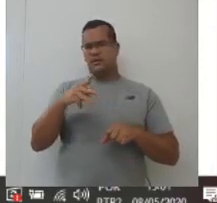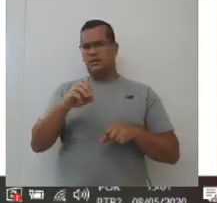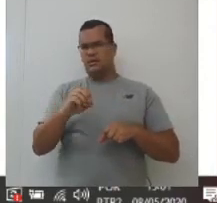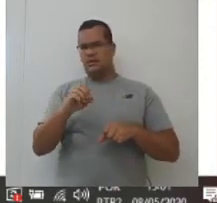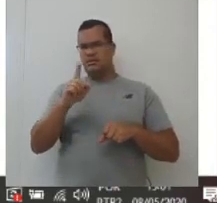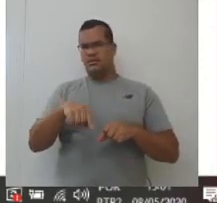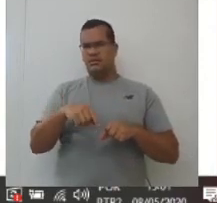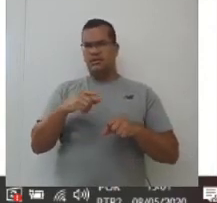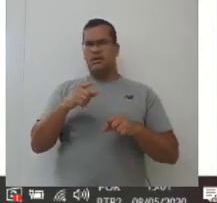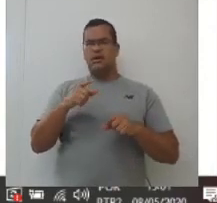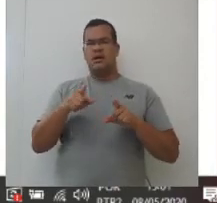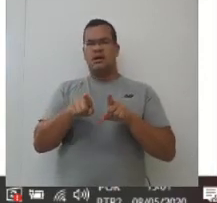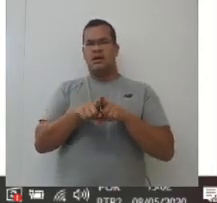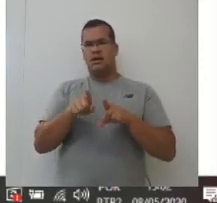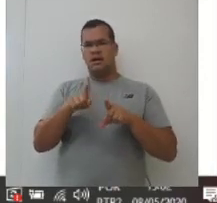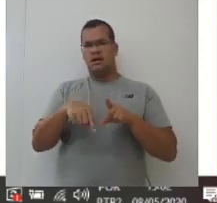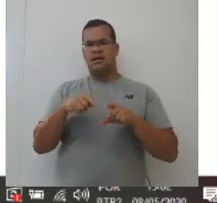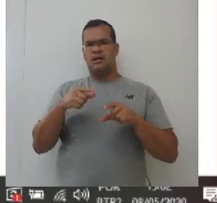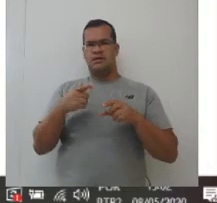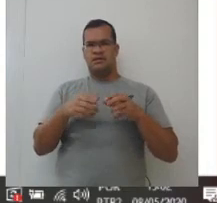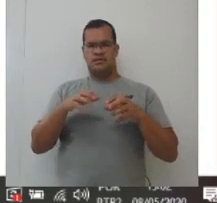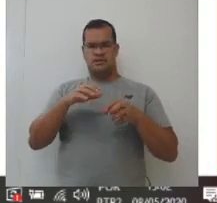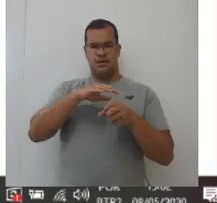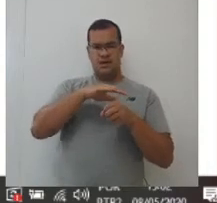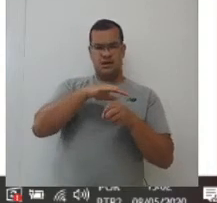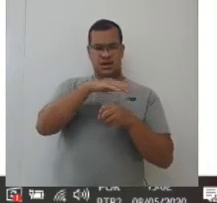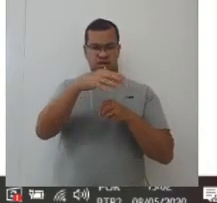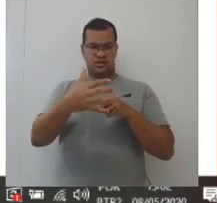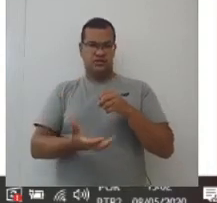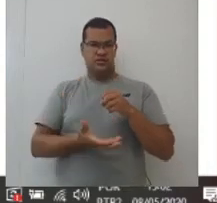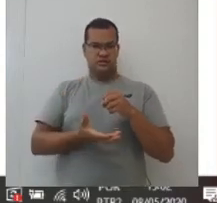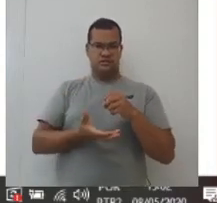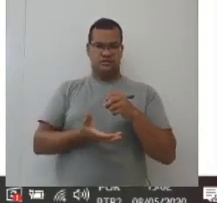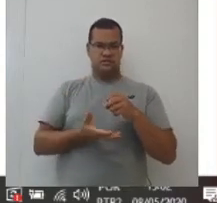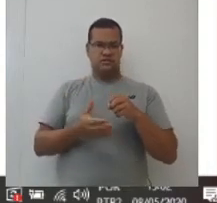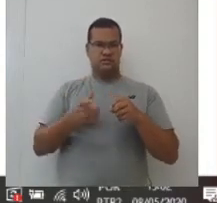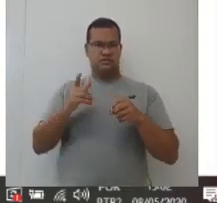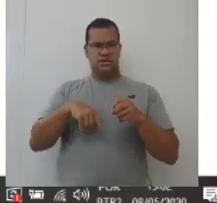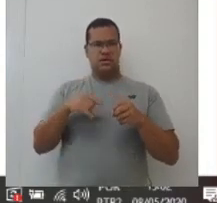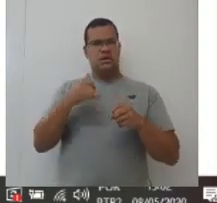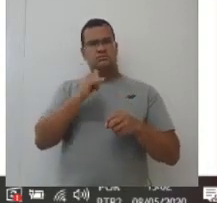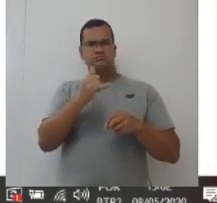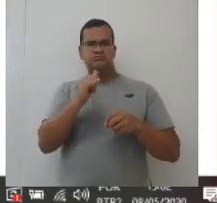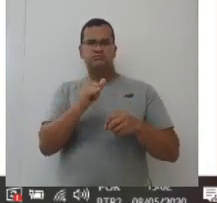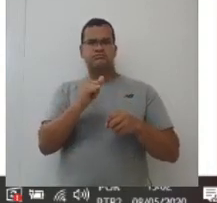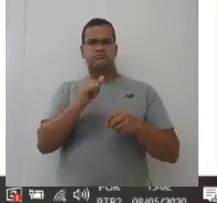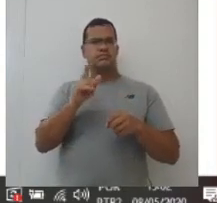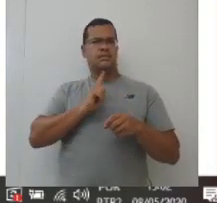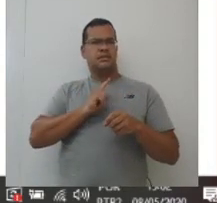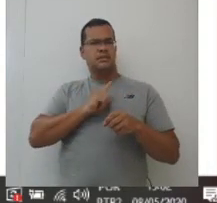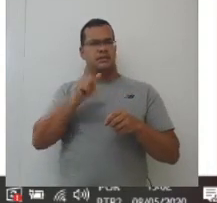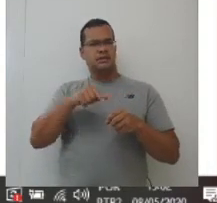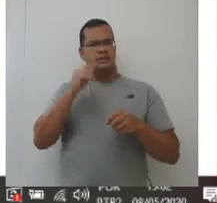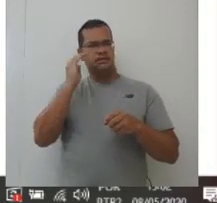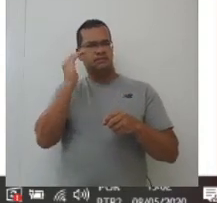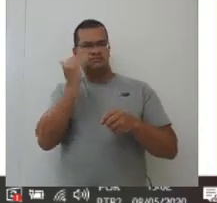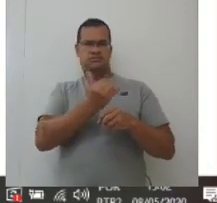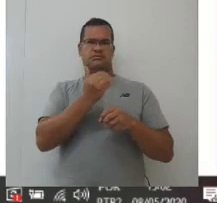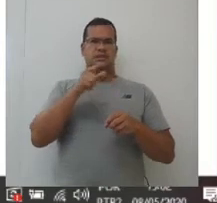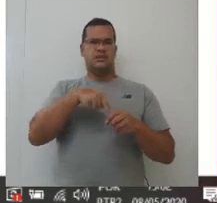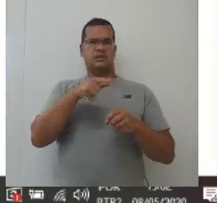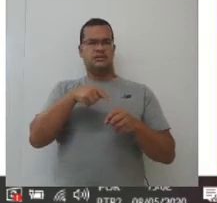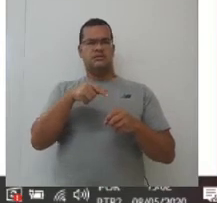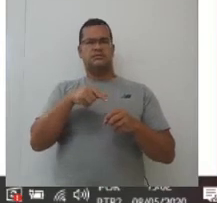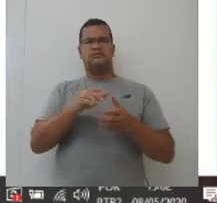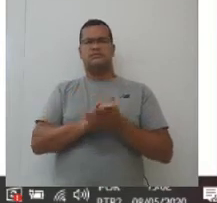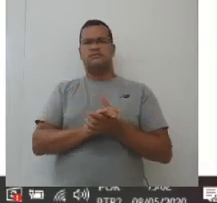campo magnético e campo elétrico, é uma região do espaço. Então, o corpo eletrizado obedece a essa função. Vamos